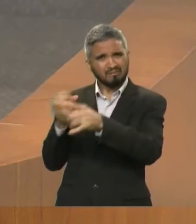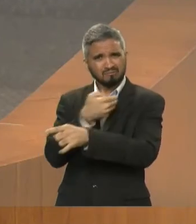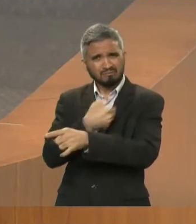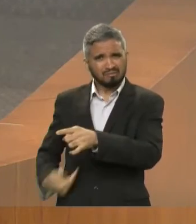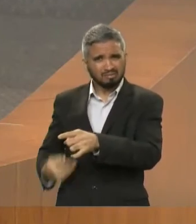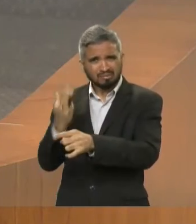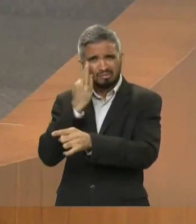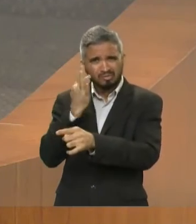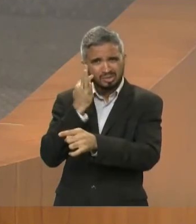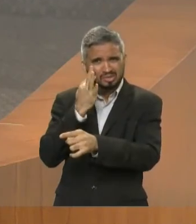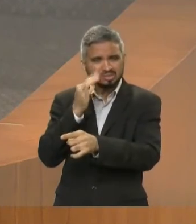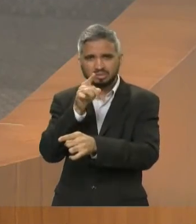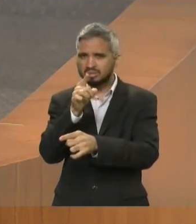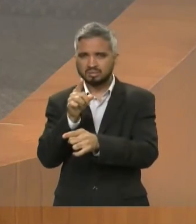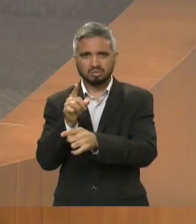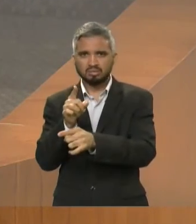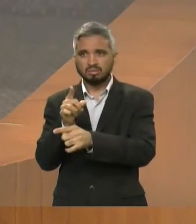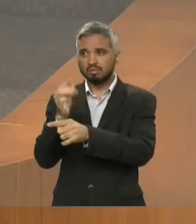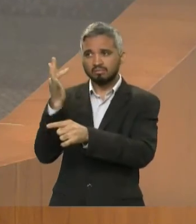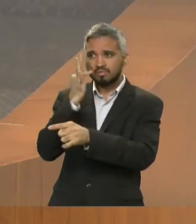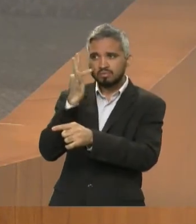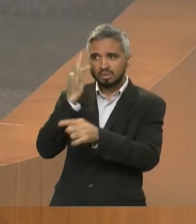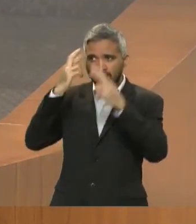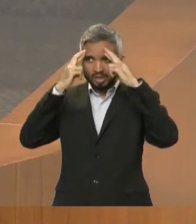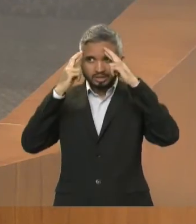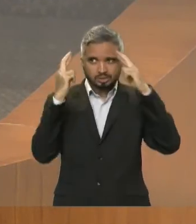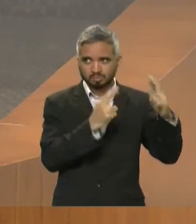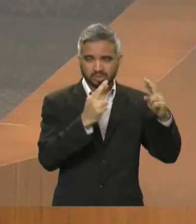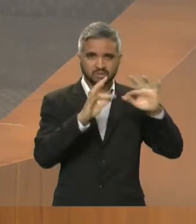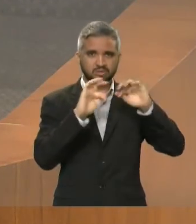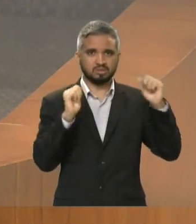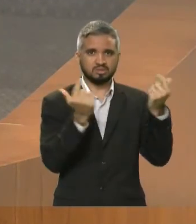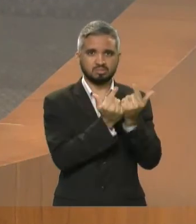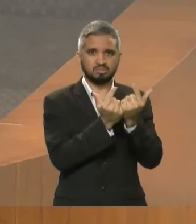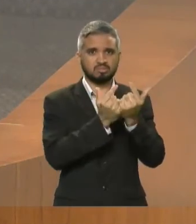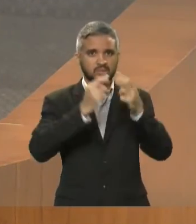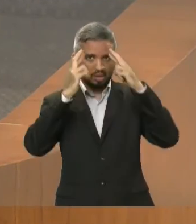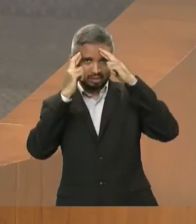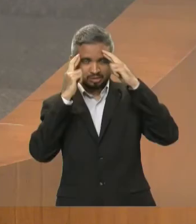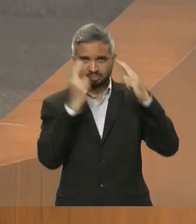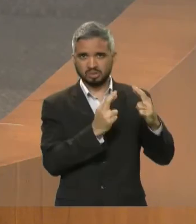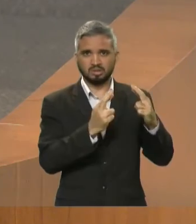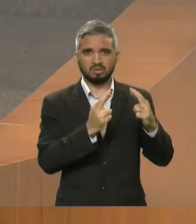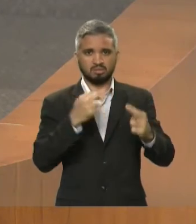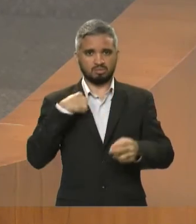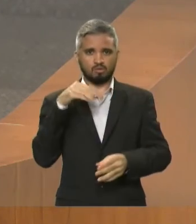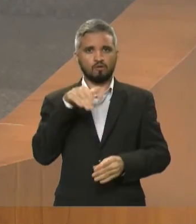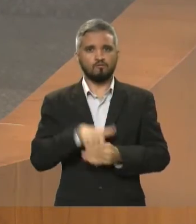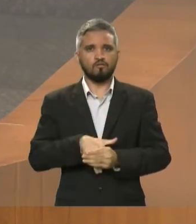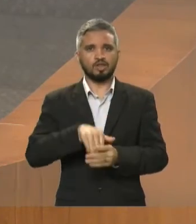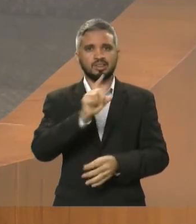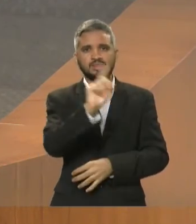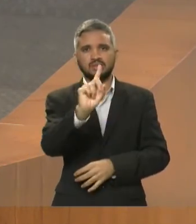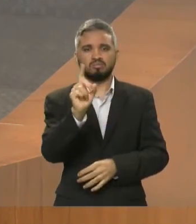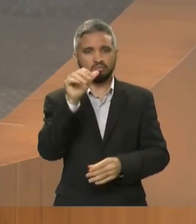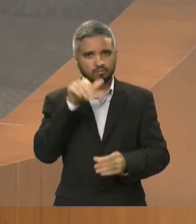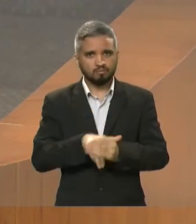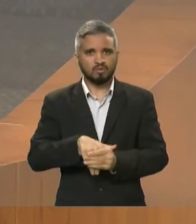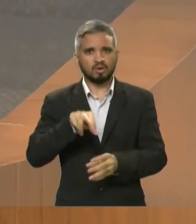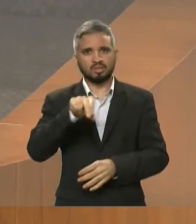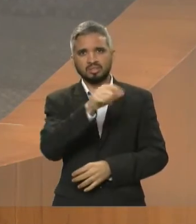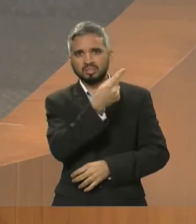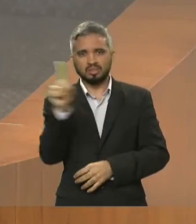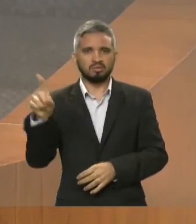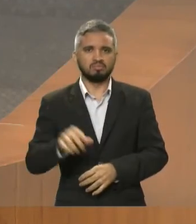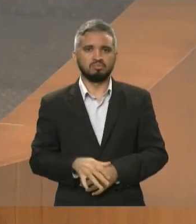Dino, respeite a Assembleia. Respeite o Poder Legislativo. Voto do deputado Hélio é não. É não. É não. É não às